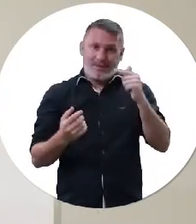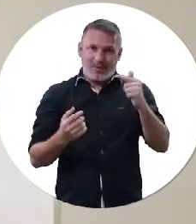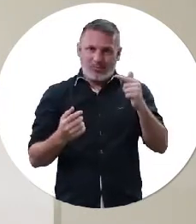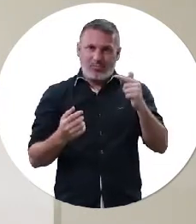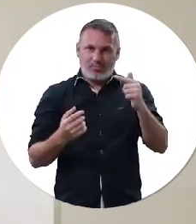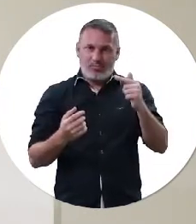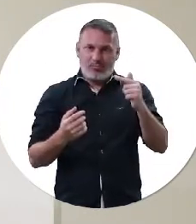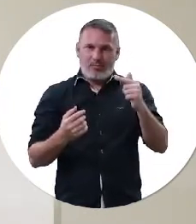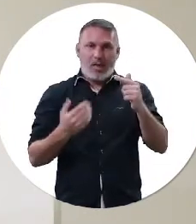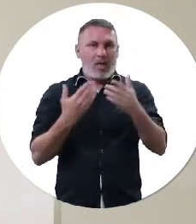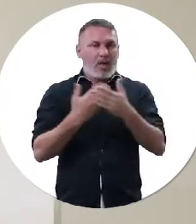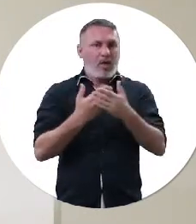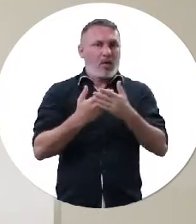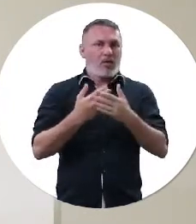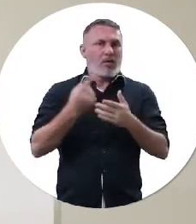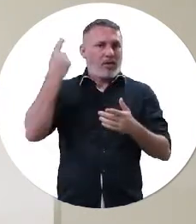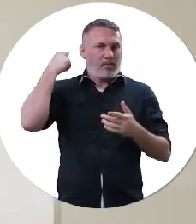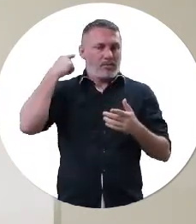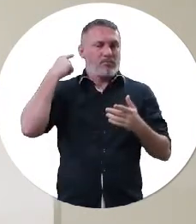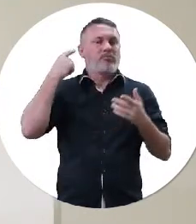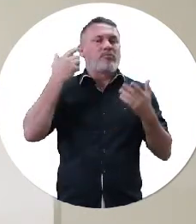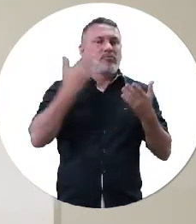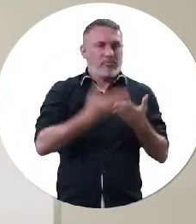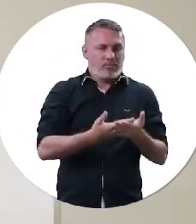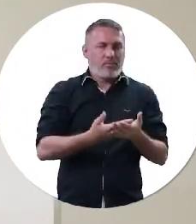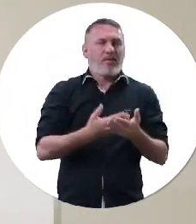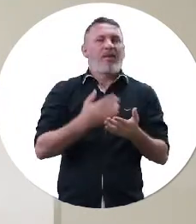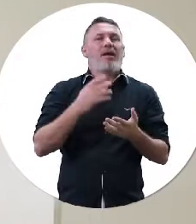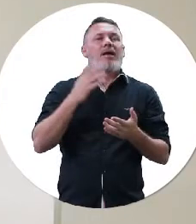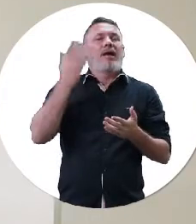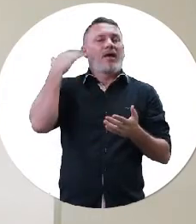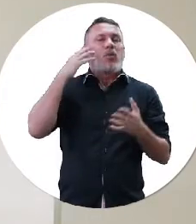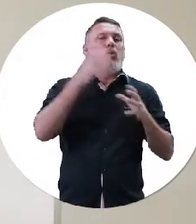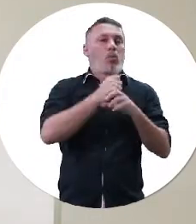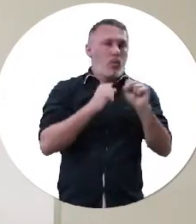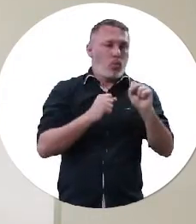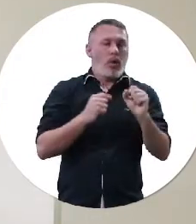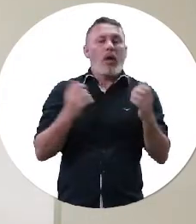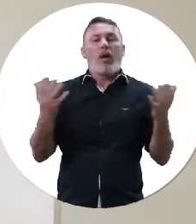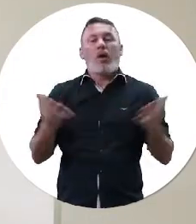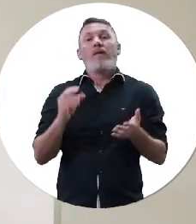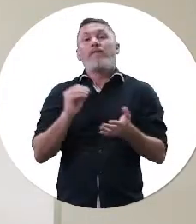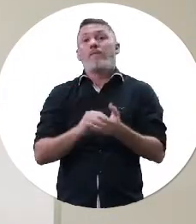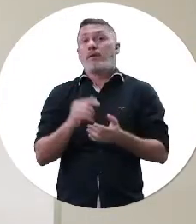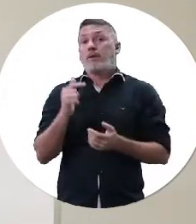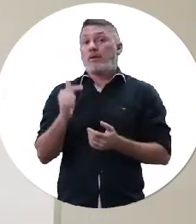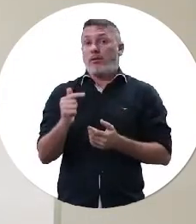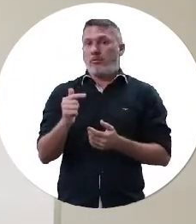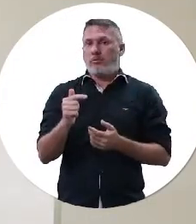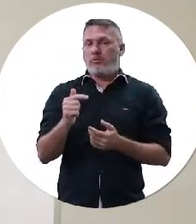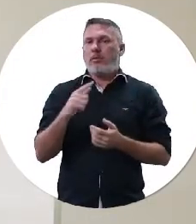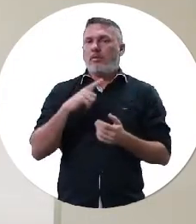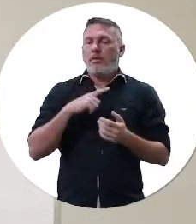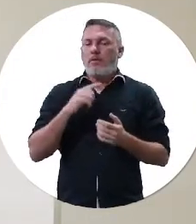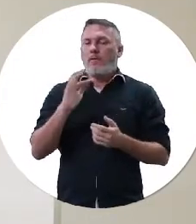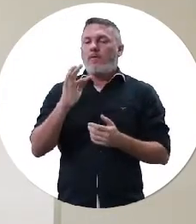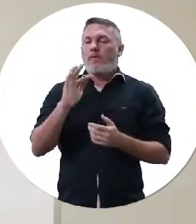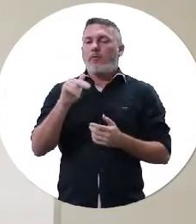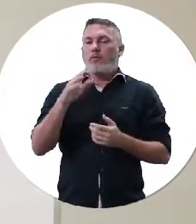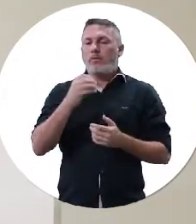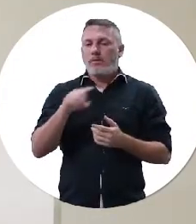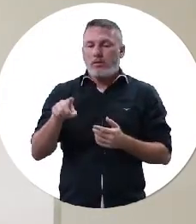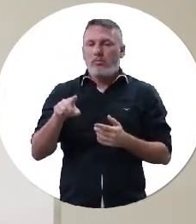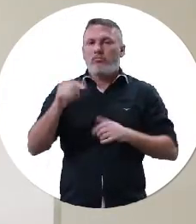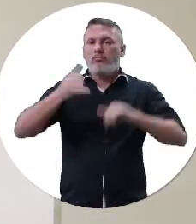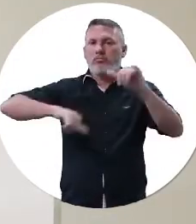foram as 7 funções orgânicas que a gente viu na aula passada. Contando com o hidrocarboneto, que foi a primeira, vimos 8.